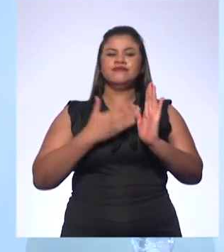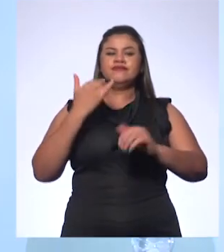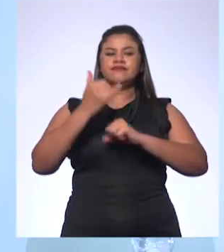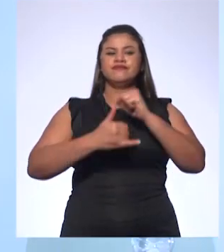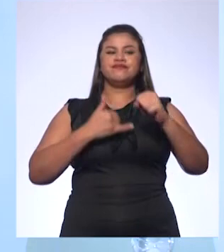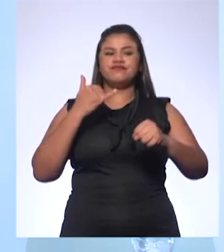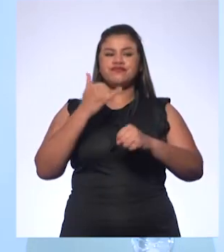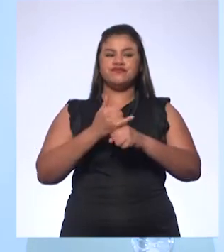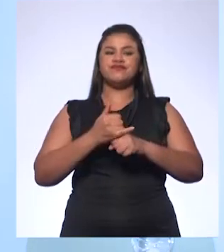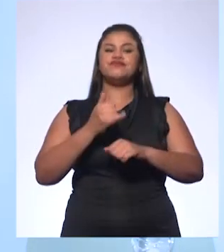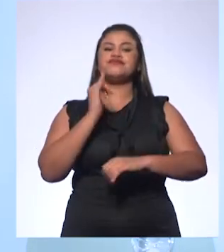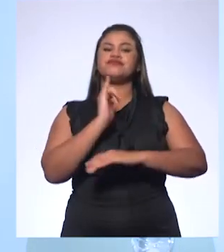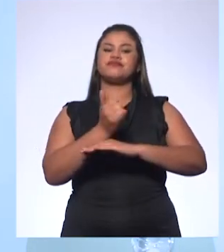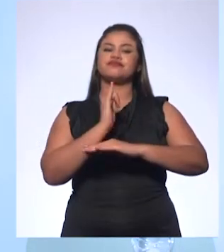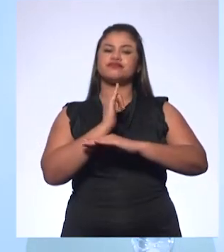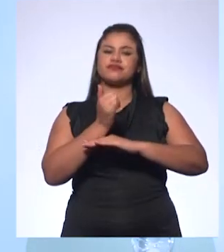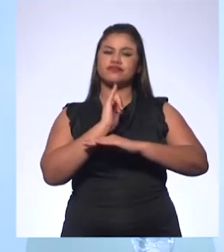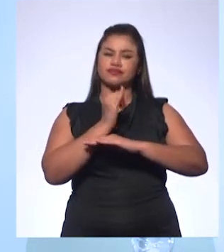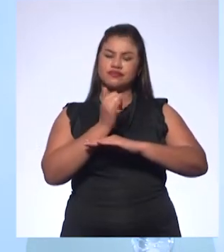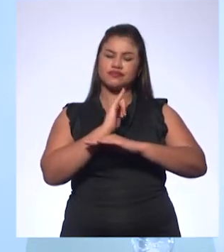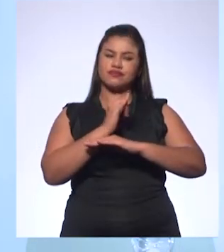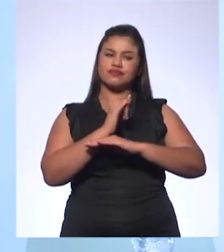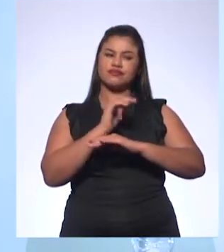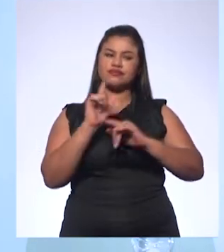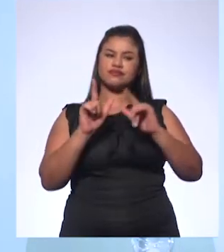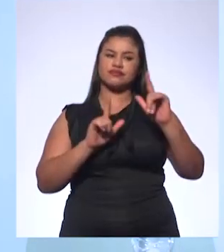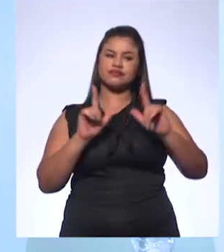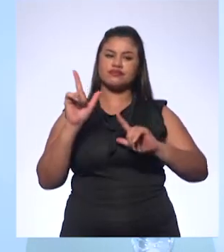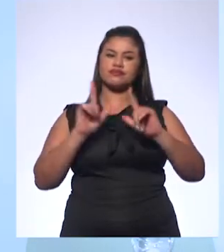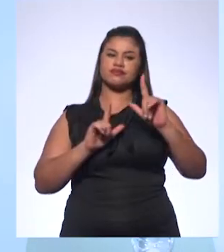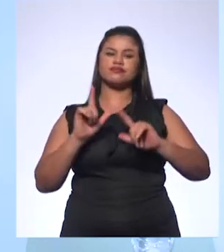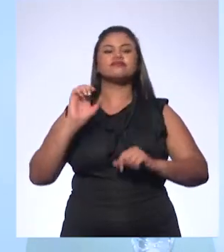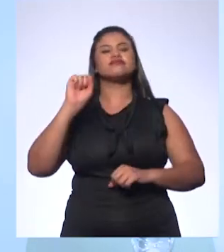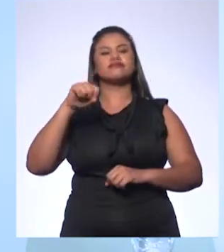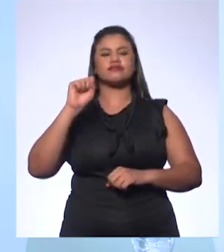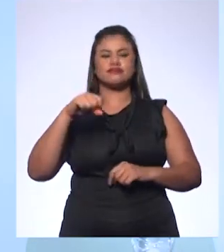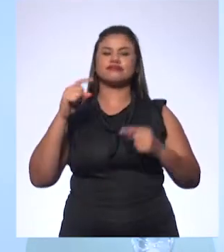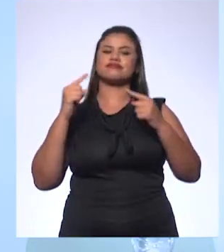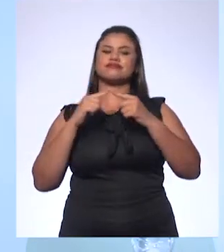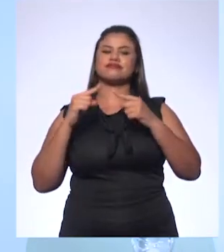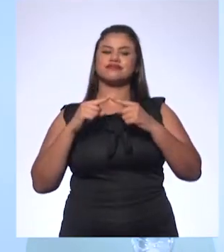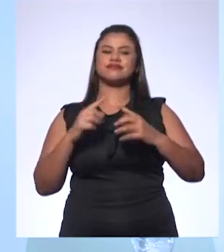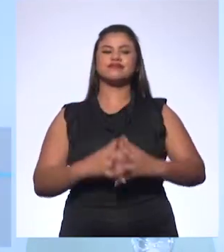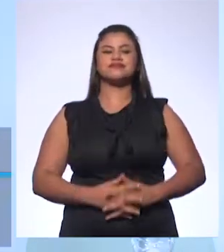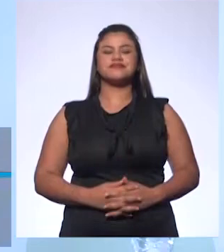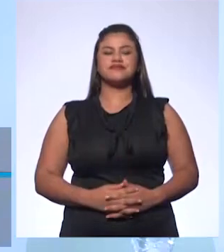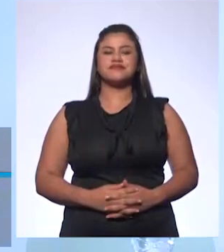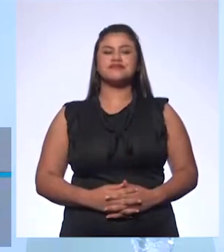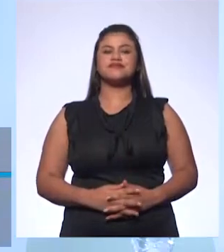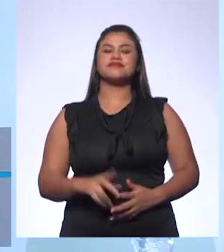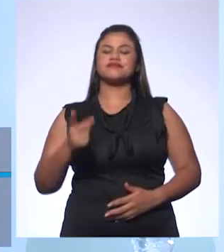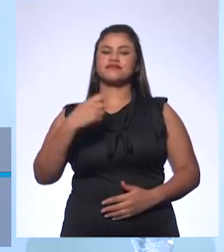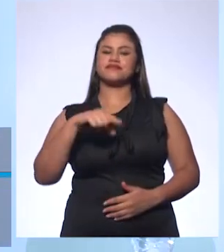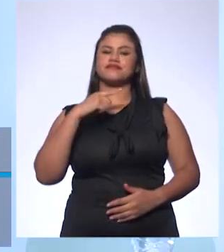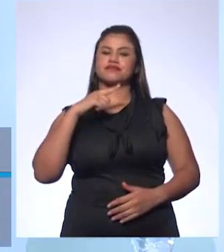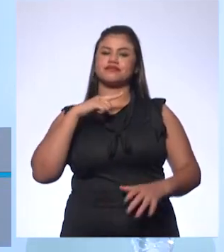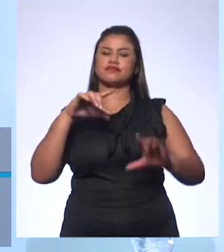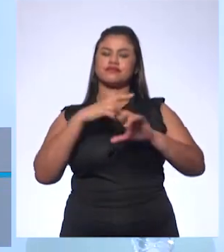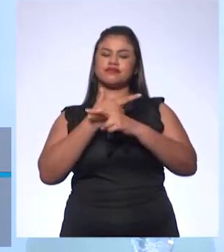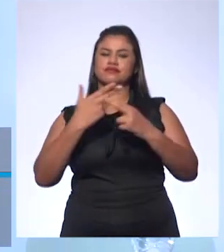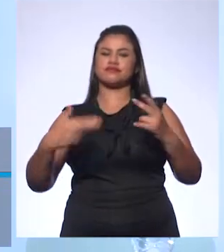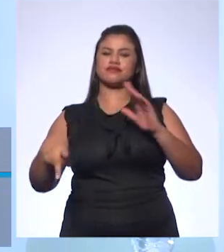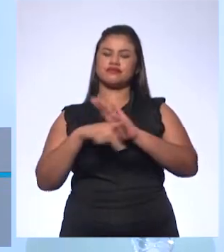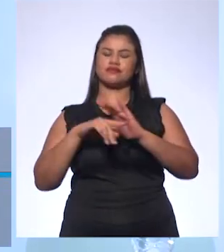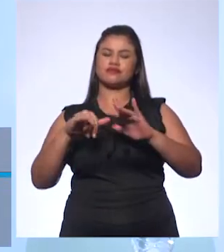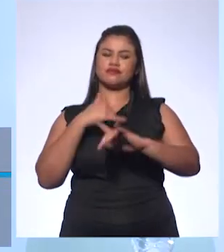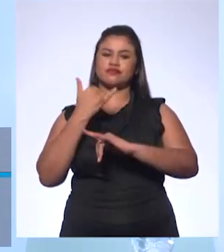internet, documentários de televisão. Sim. Sim, por que não, né? E hoje a gente tem Vários aí esses suportes. canais do YouTube também, que tem